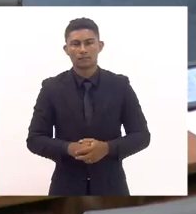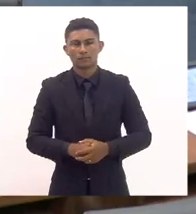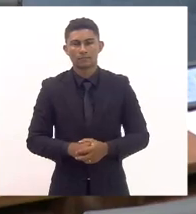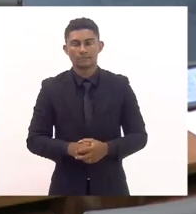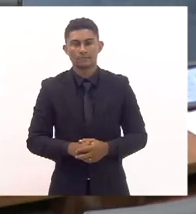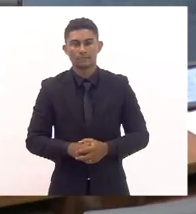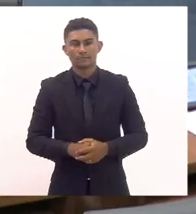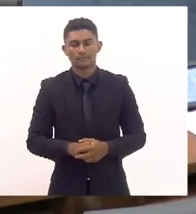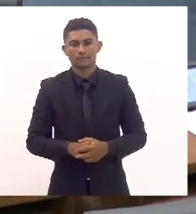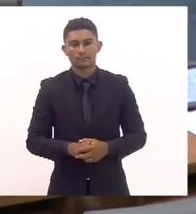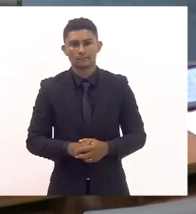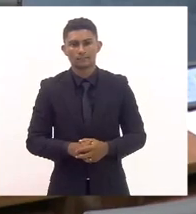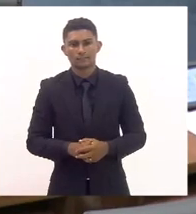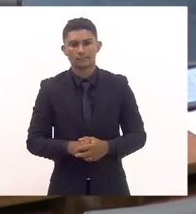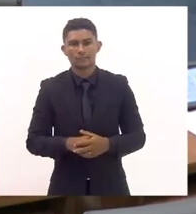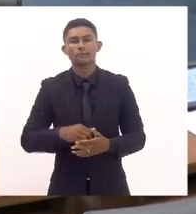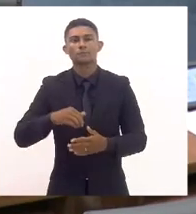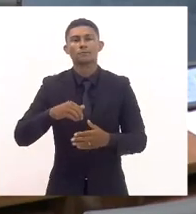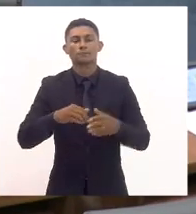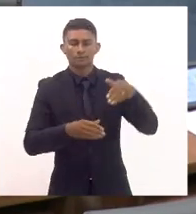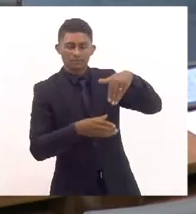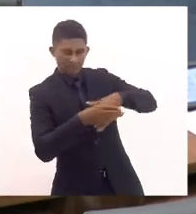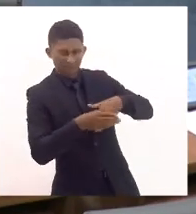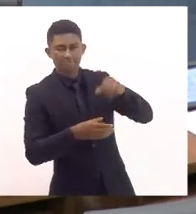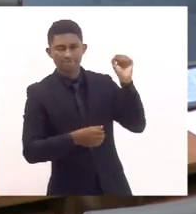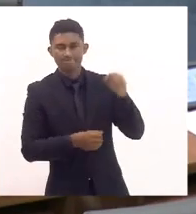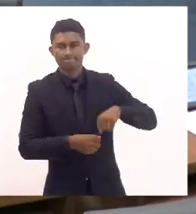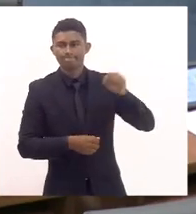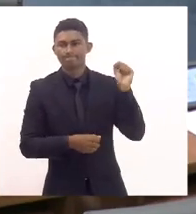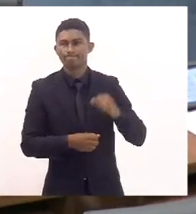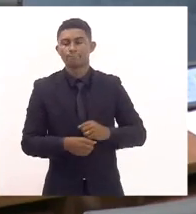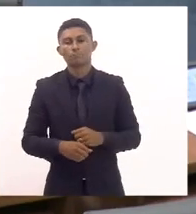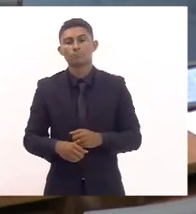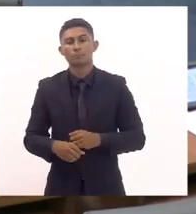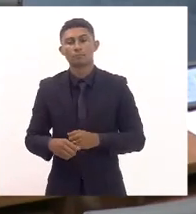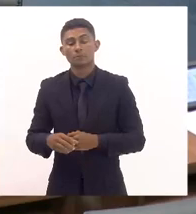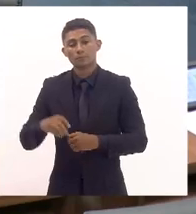E aí Oi pode sim seu presidente e